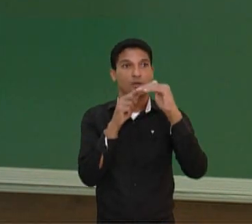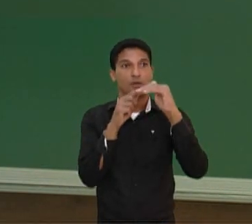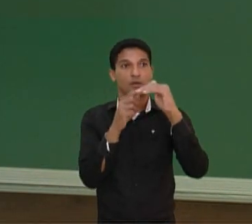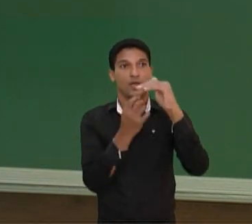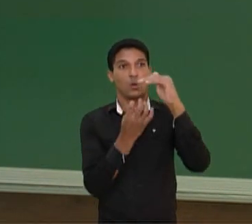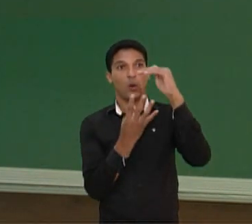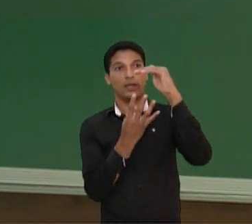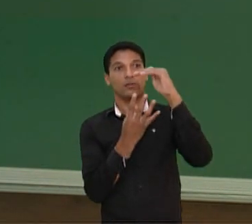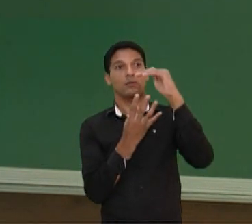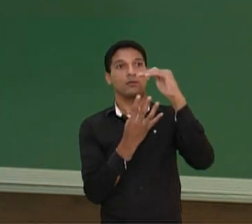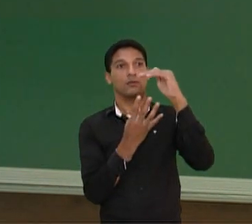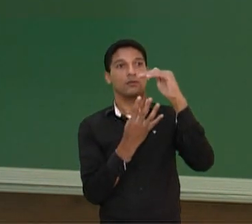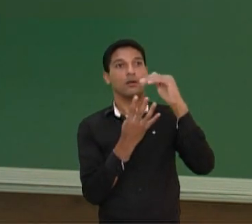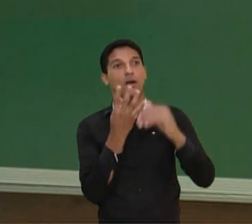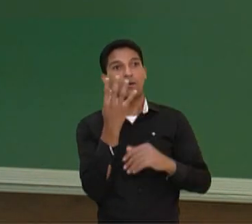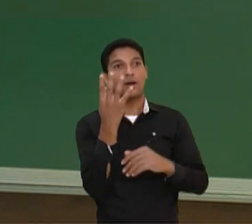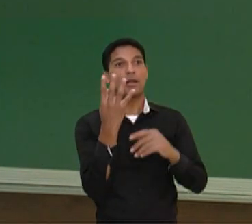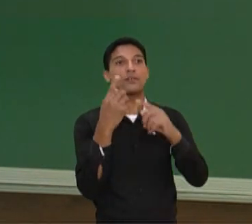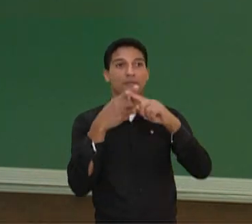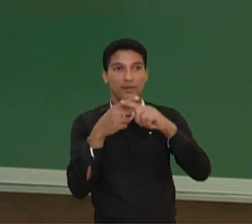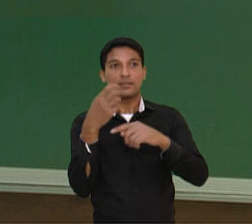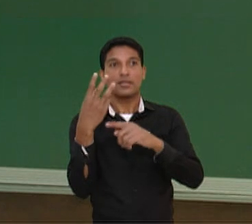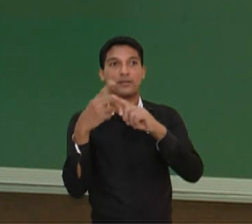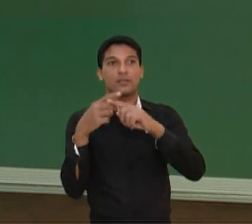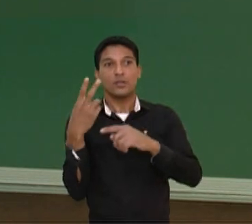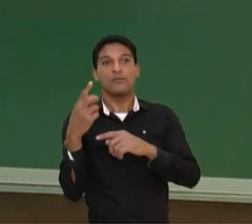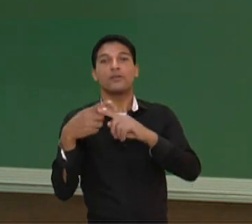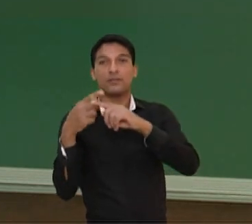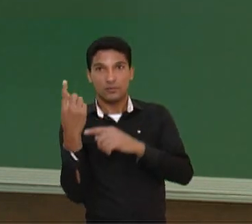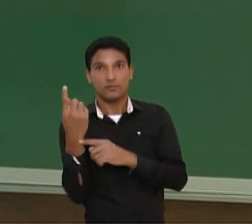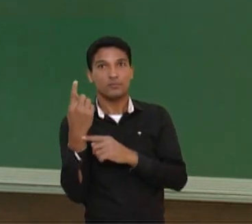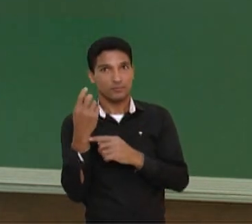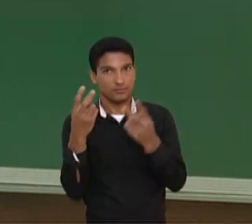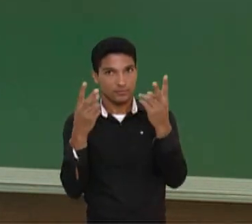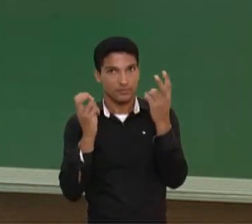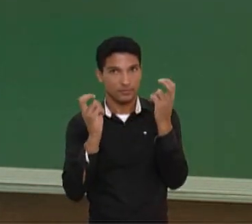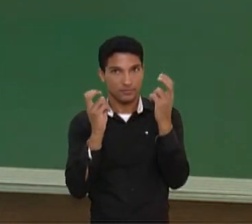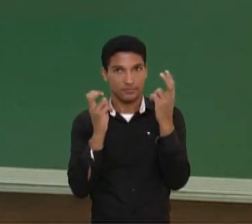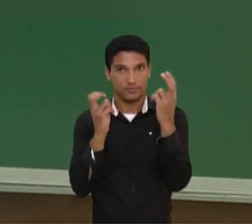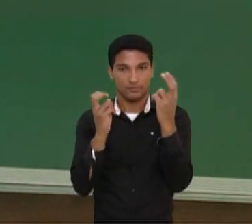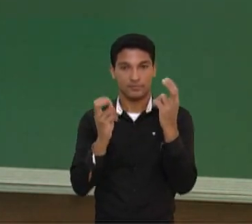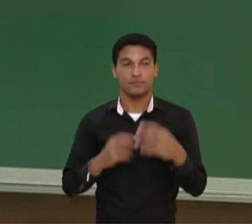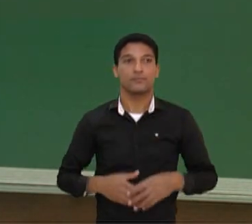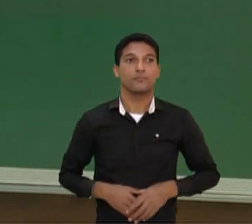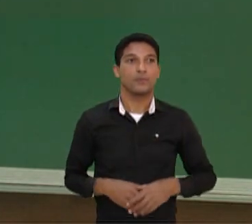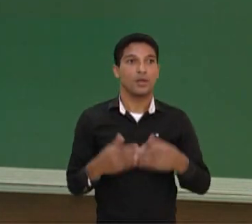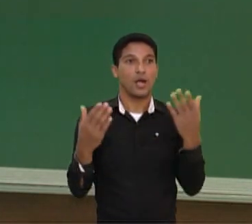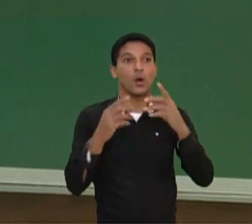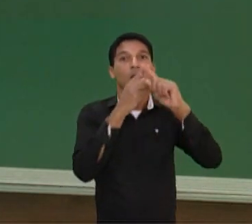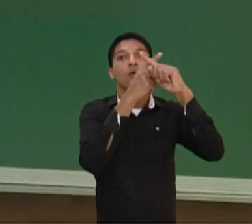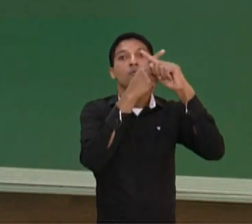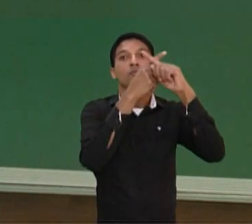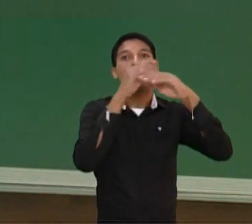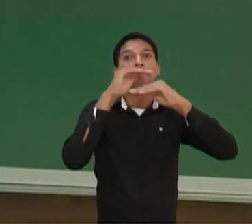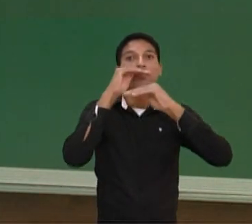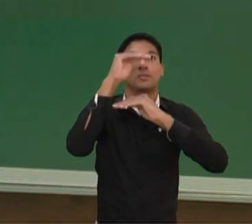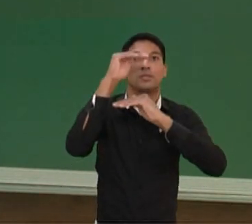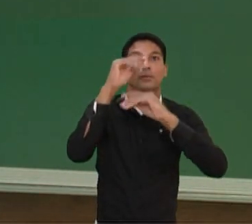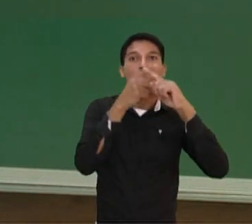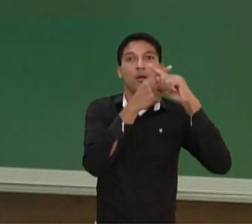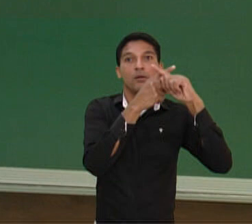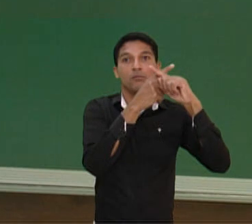Era 4 fatorial, ficou 4 vezes 3 vezes 2 vezes 1, ok? Muito bem. Agora, multipliquei em cima,